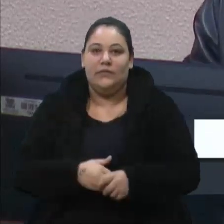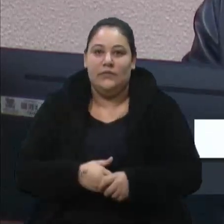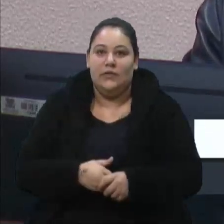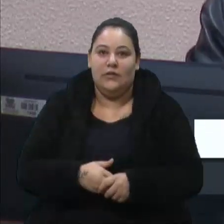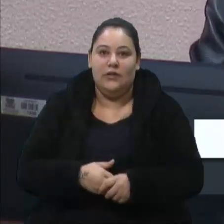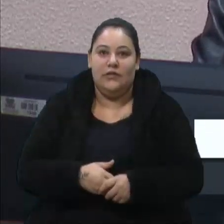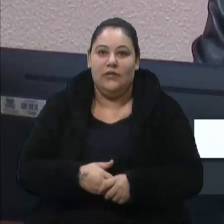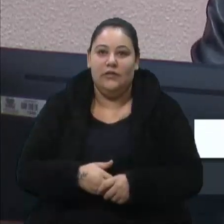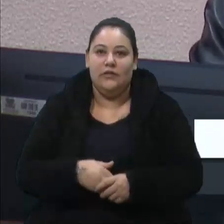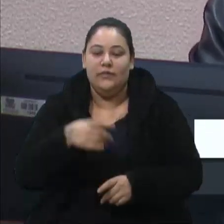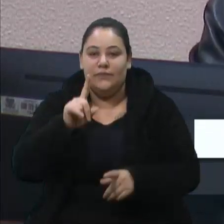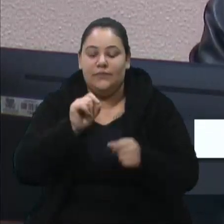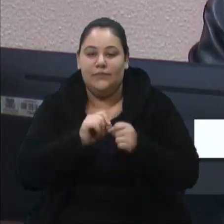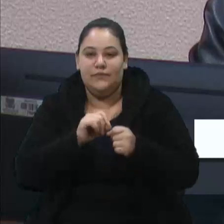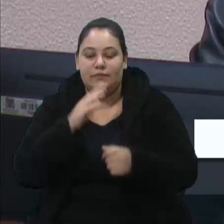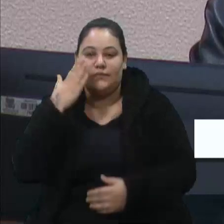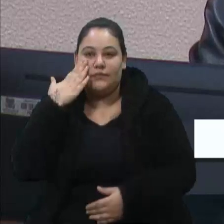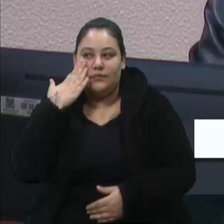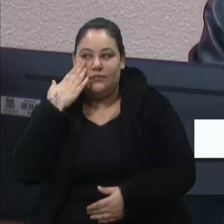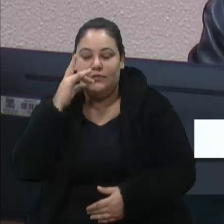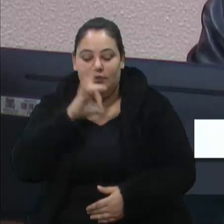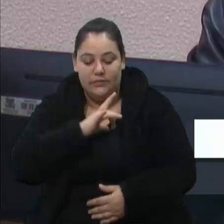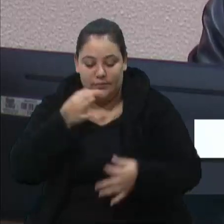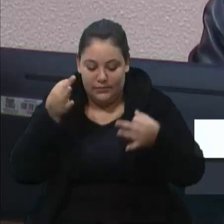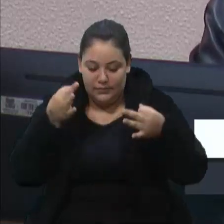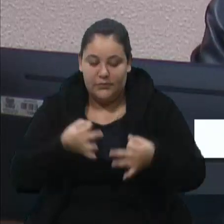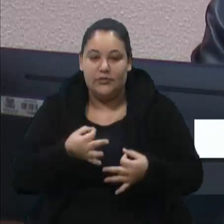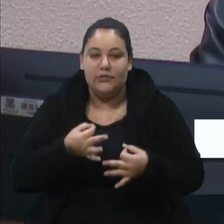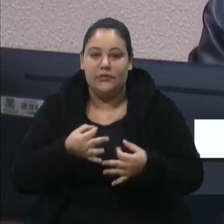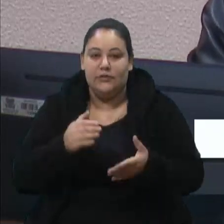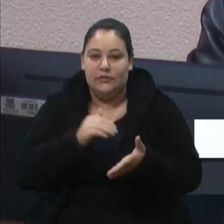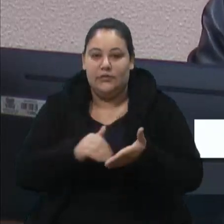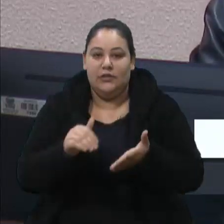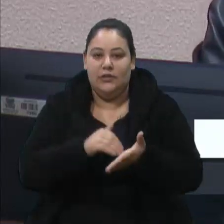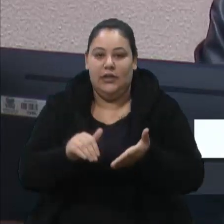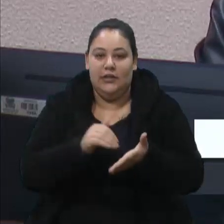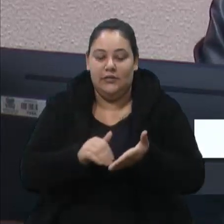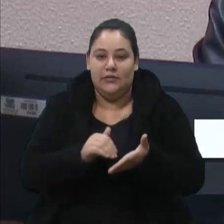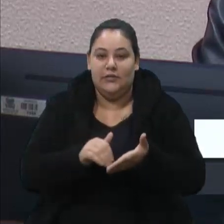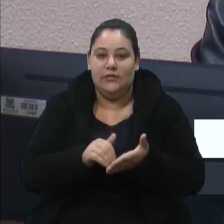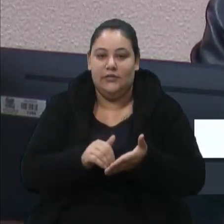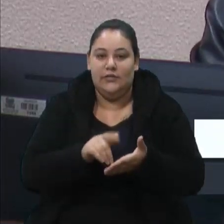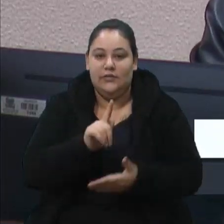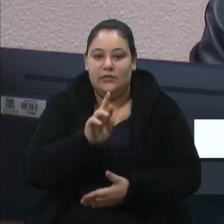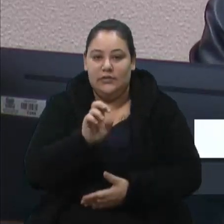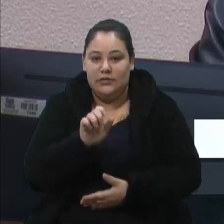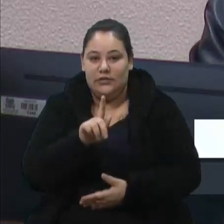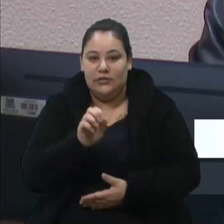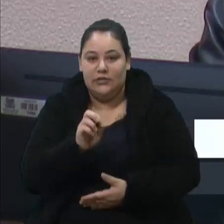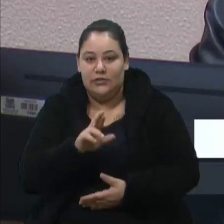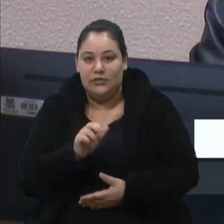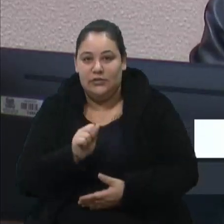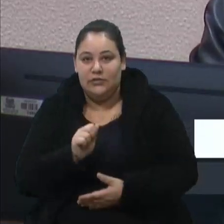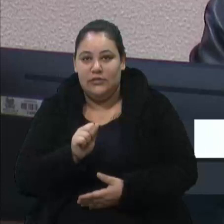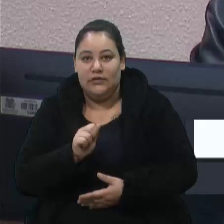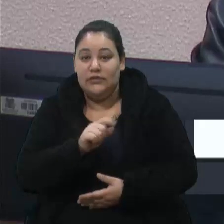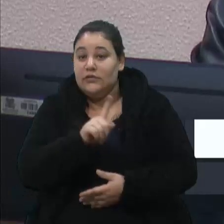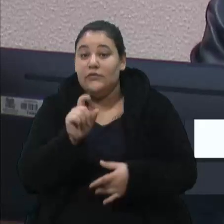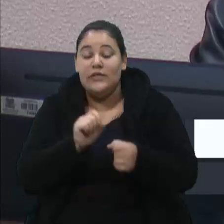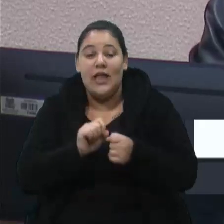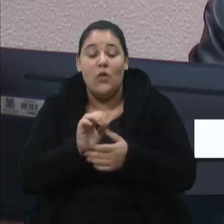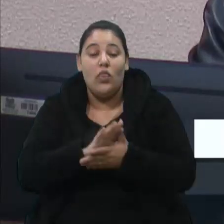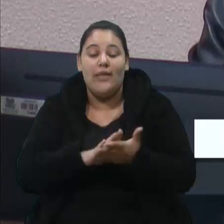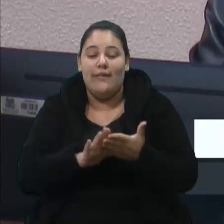fiquei sabendo, tenho certeza absoluta que a secretária Grégora e todos que estavam organizando a audiência não fizeram